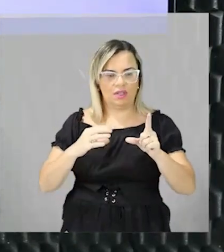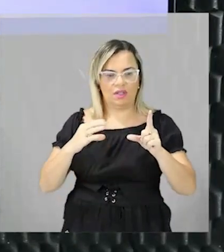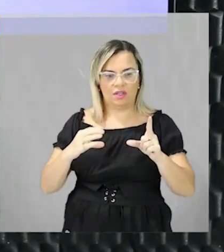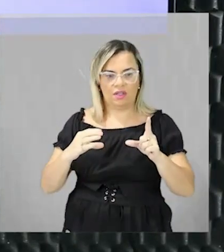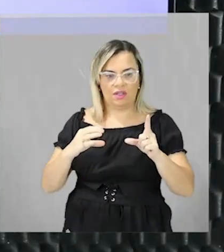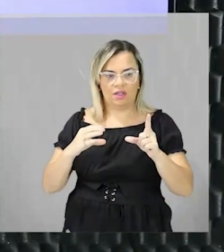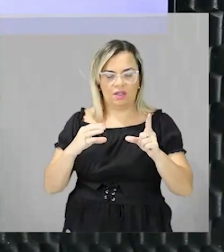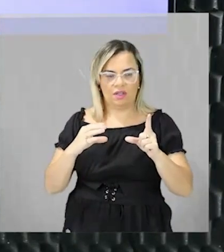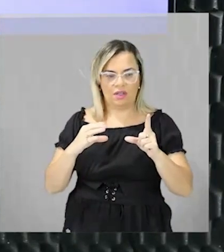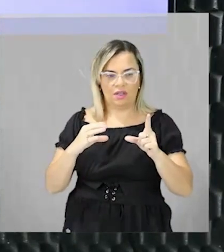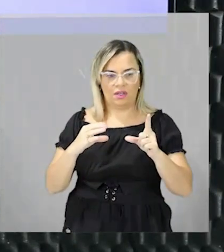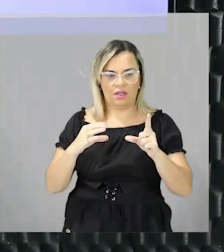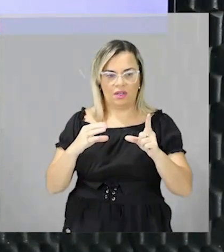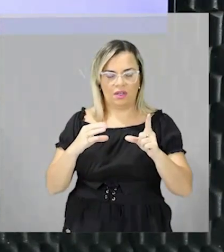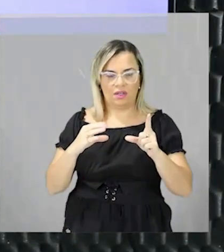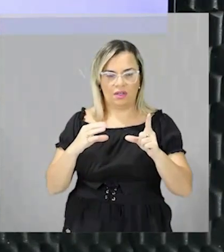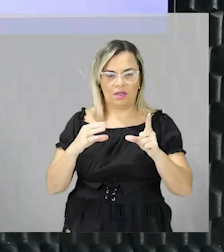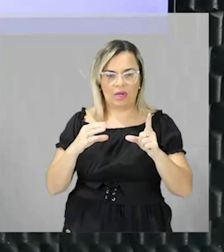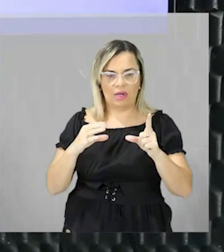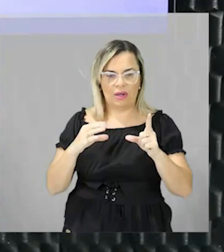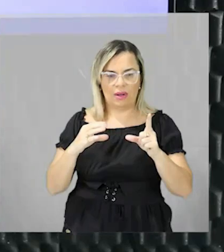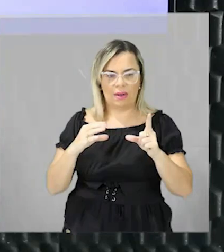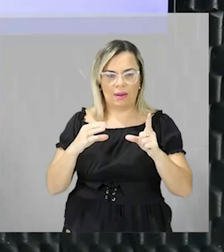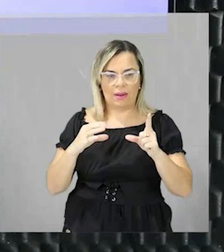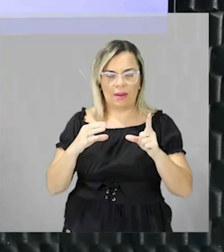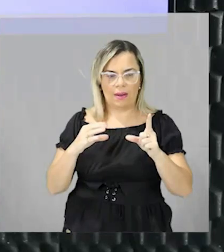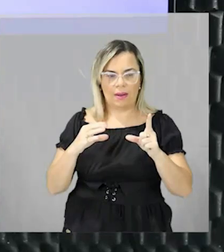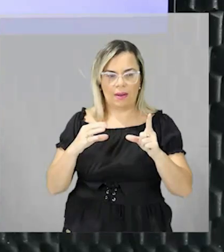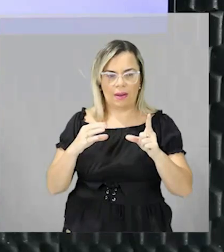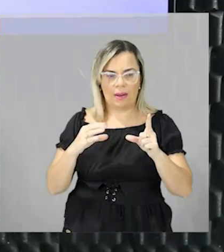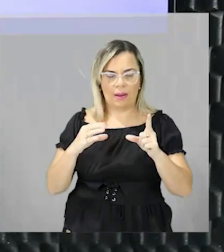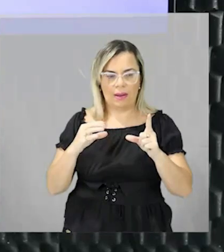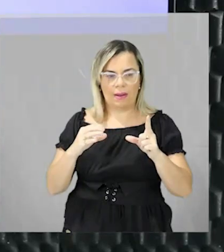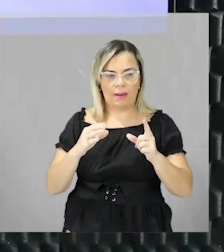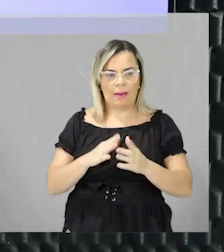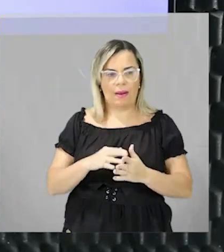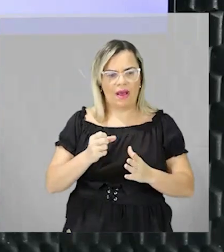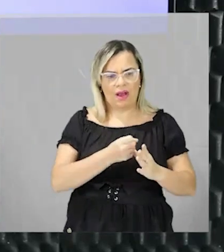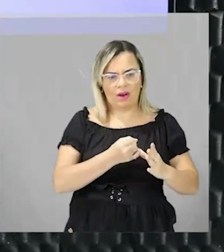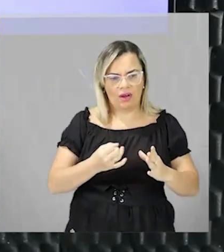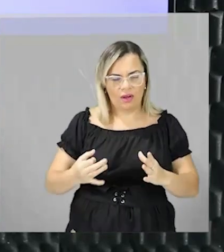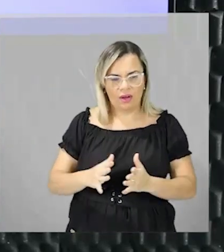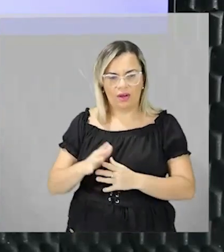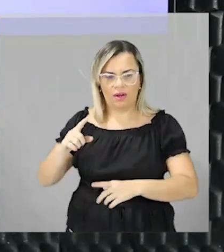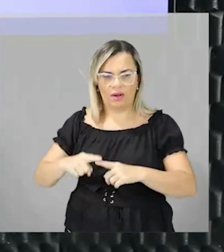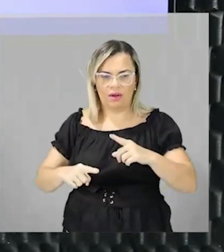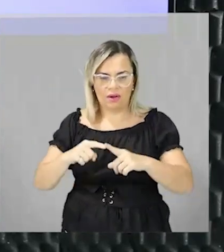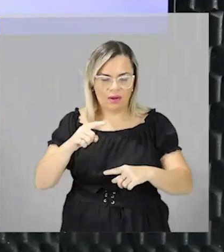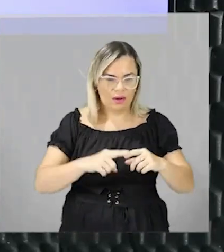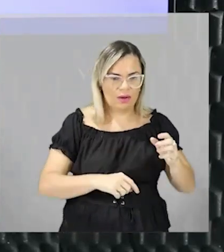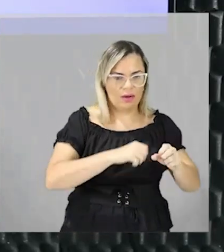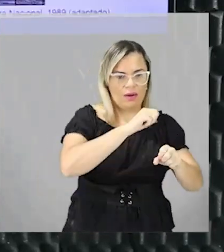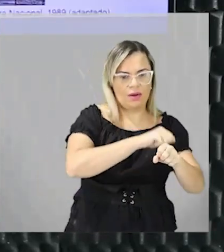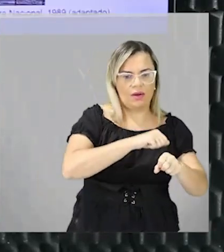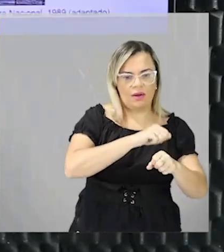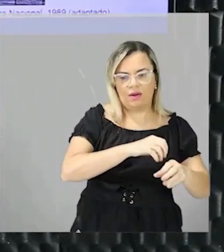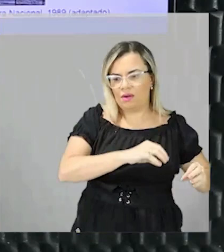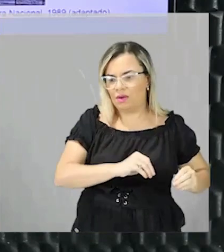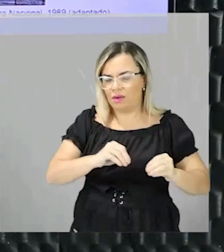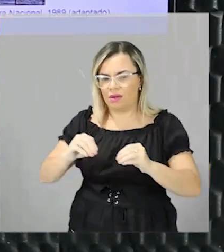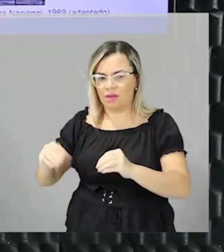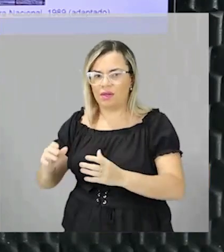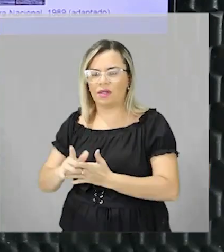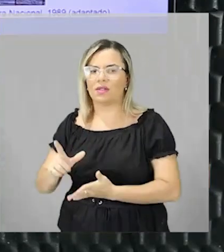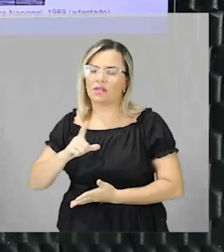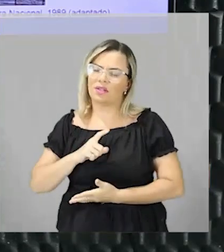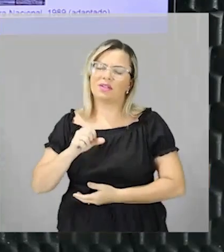C, é a quantidade de material sólido transportado? Aí tu me pergunta, Marcos, tem material sólido transportado? Tem, cara.